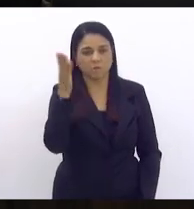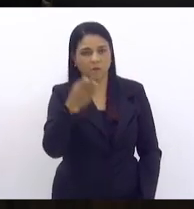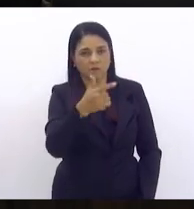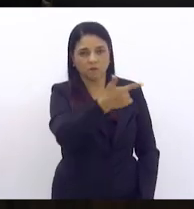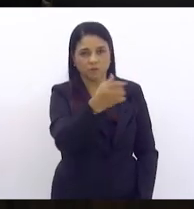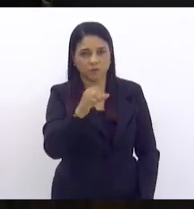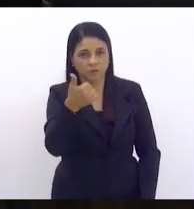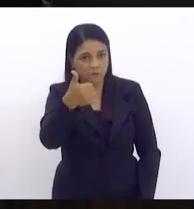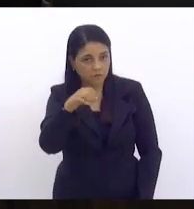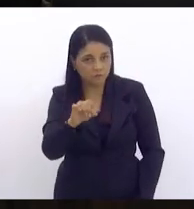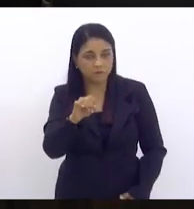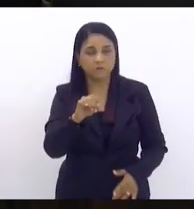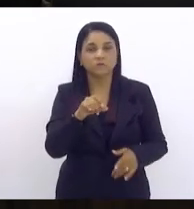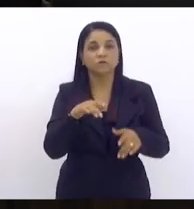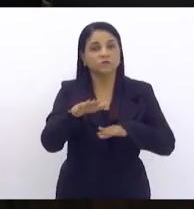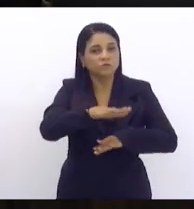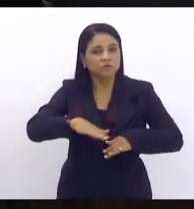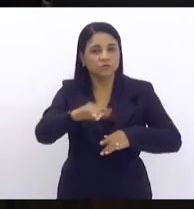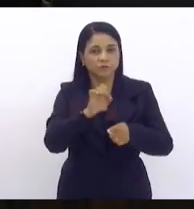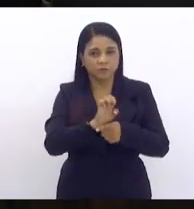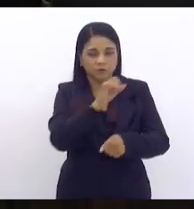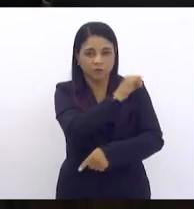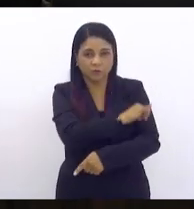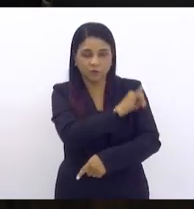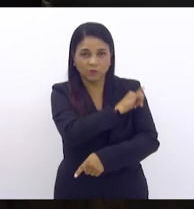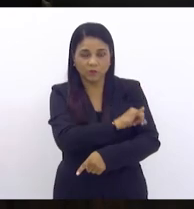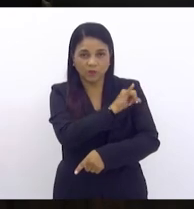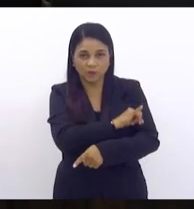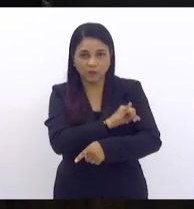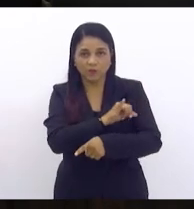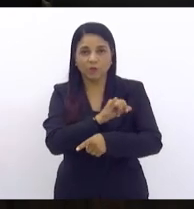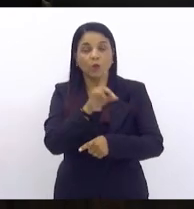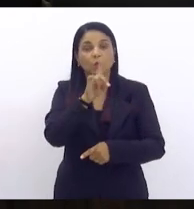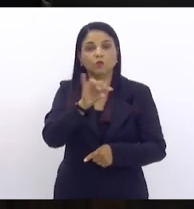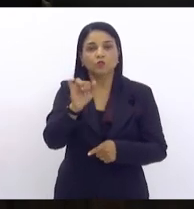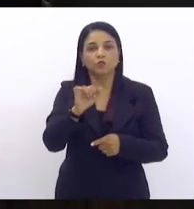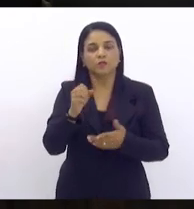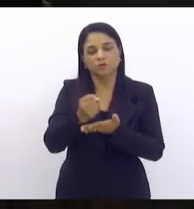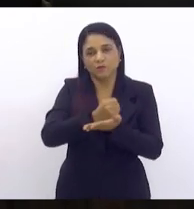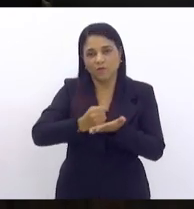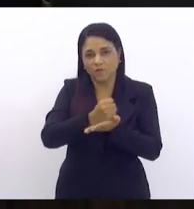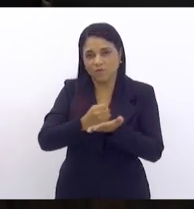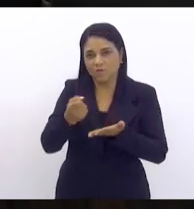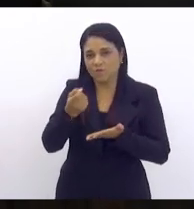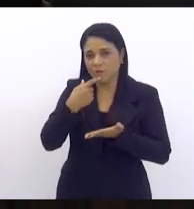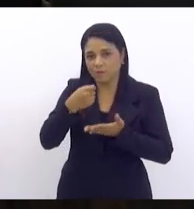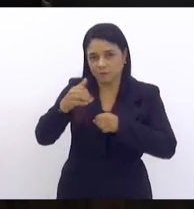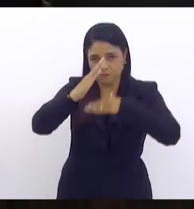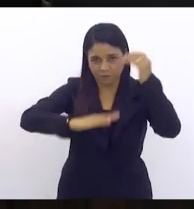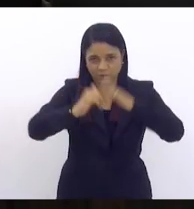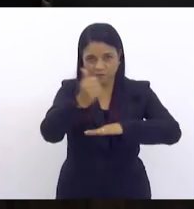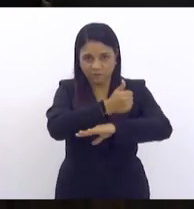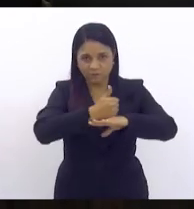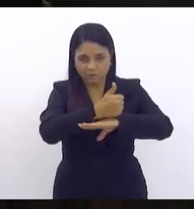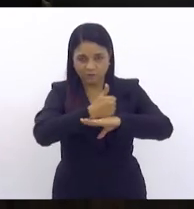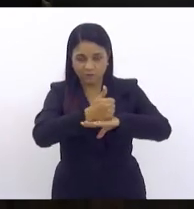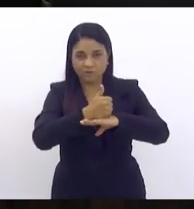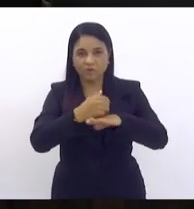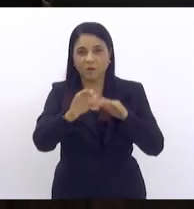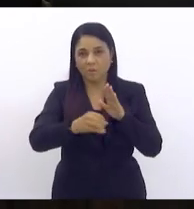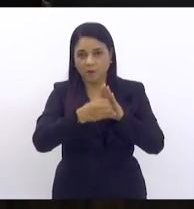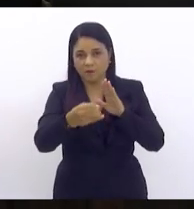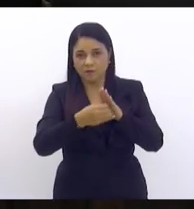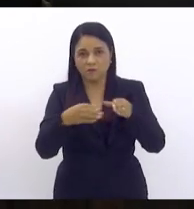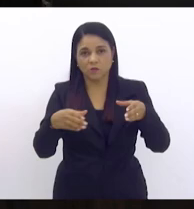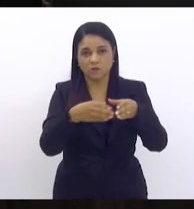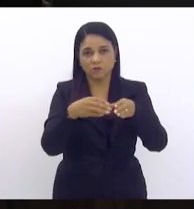2010. Instituindo no âmbito do Estado do Rio de Janeiro o Dia do Farmacêutico, na forma que menciona. Pareceres das